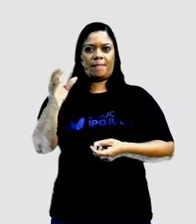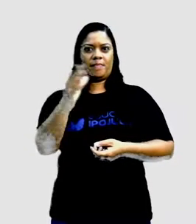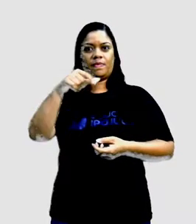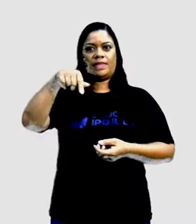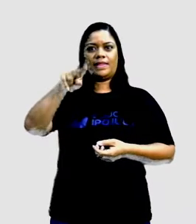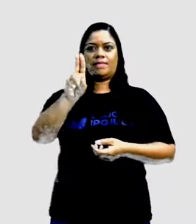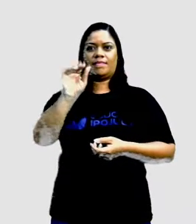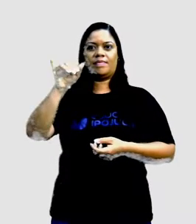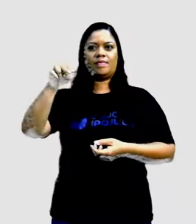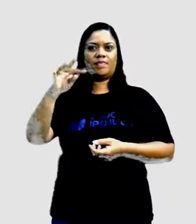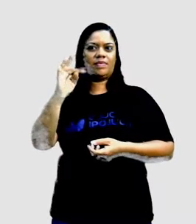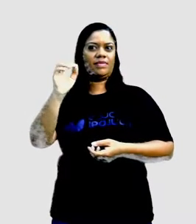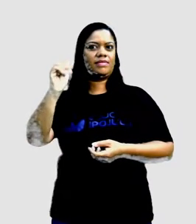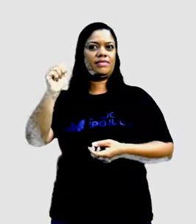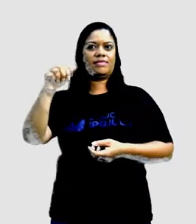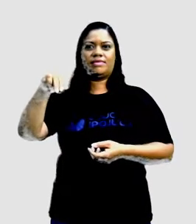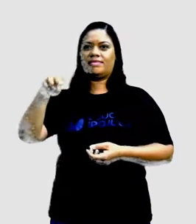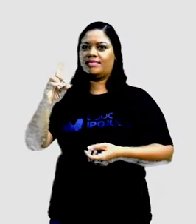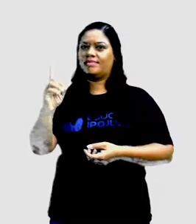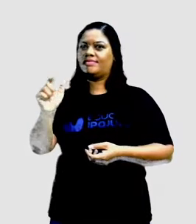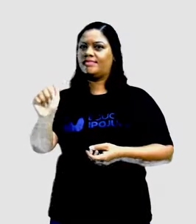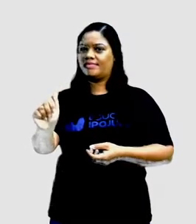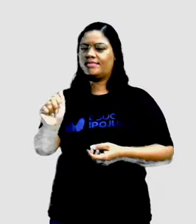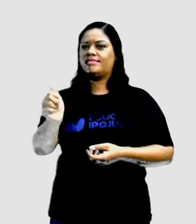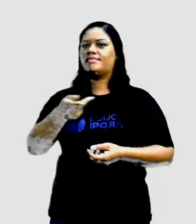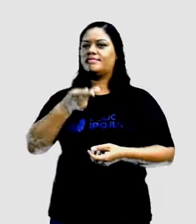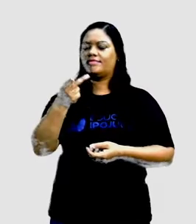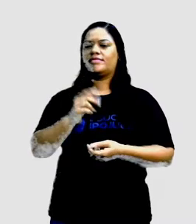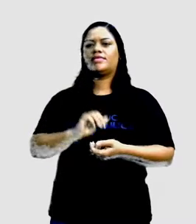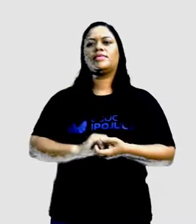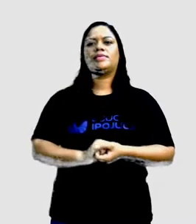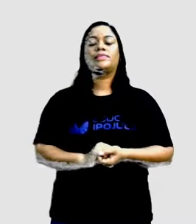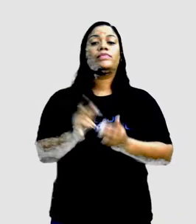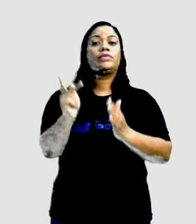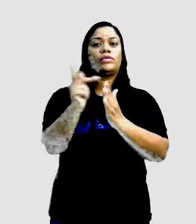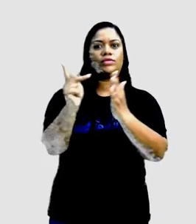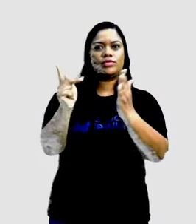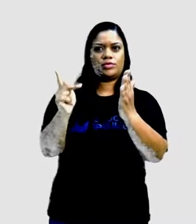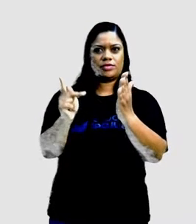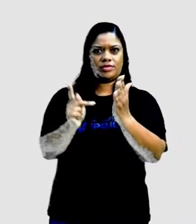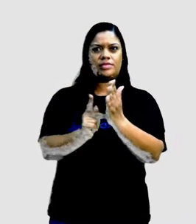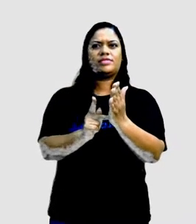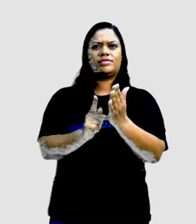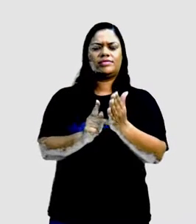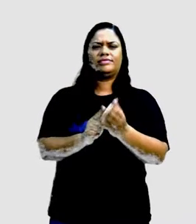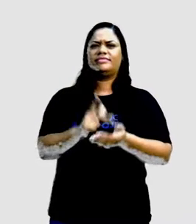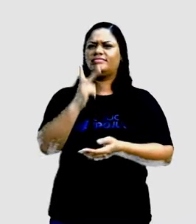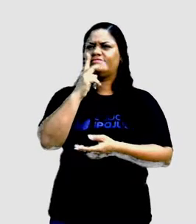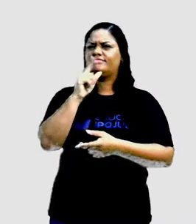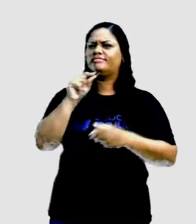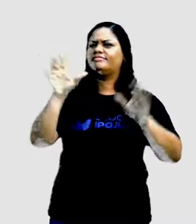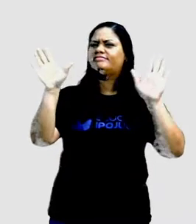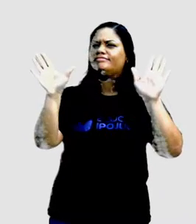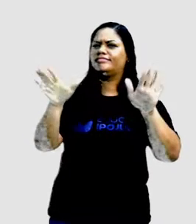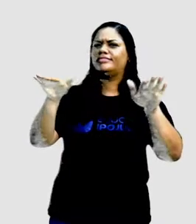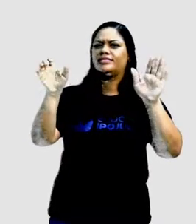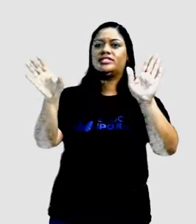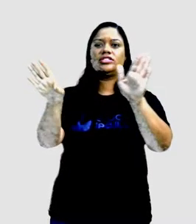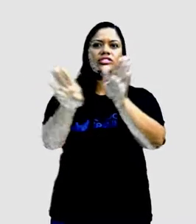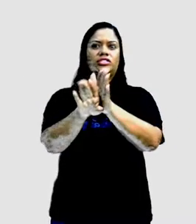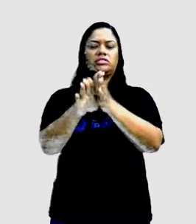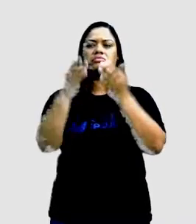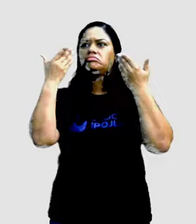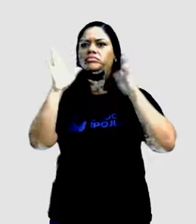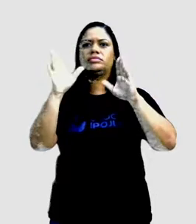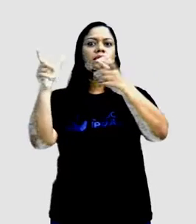por sinal é um poeta maravilhoso, gente, que diz o seguinte: os poemas são pássaros que chegam, não se